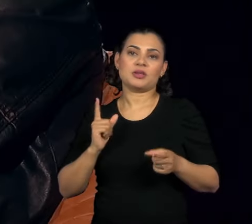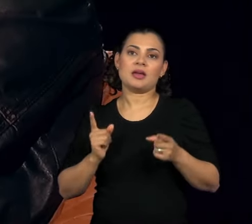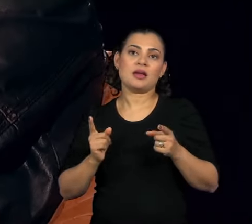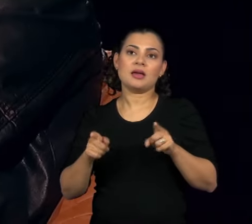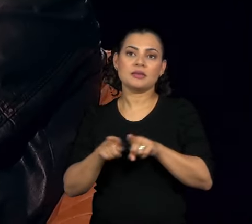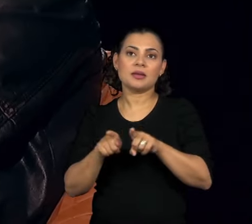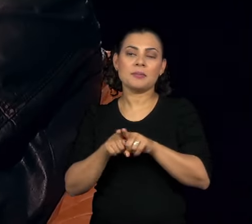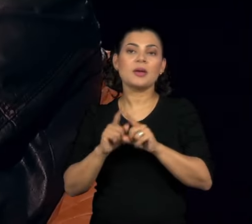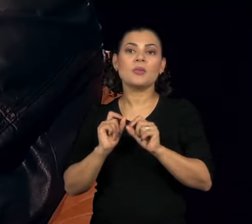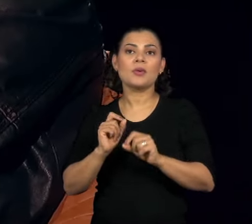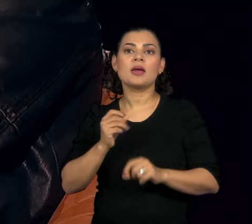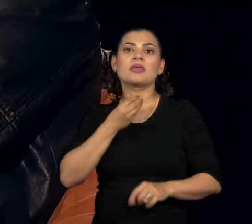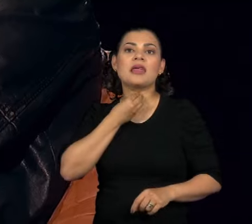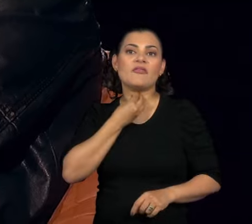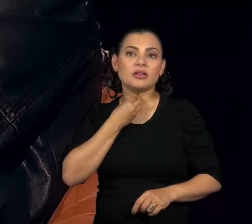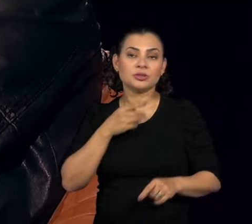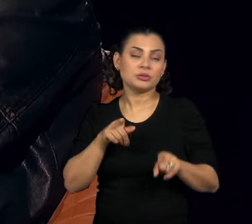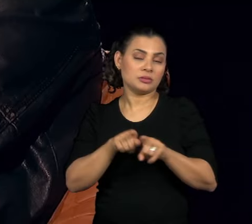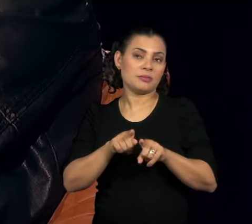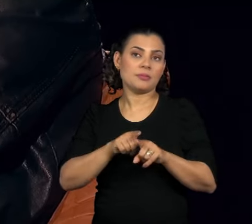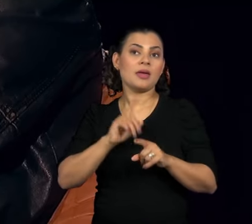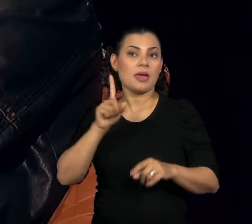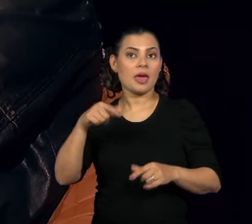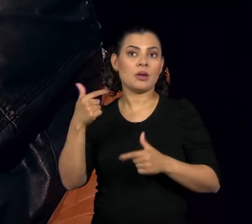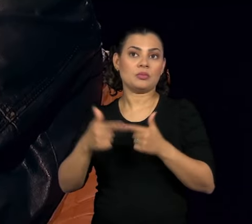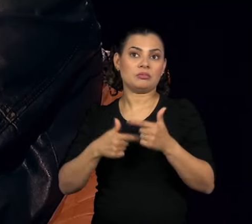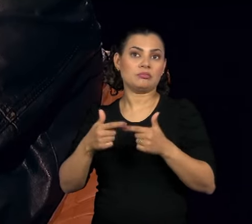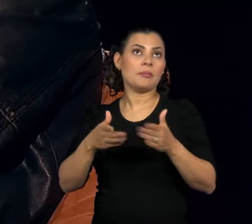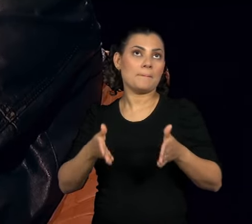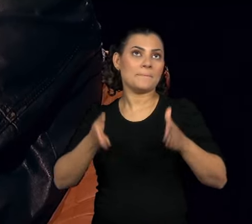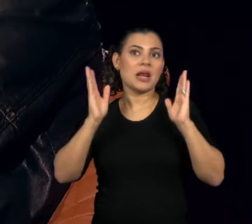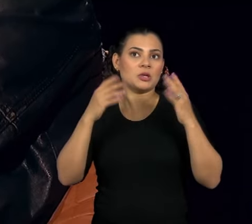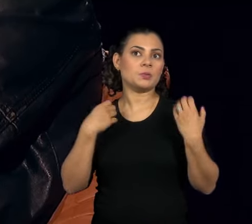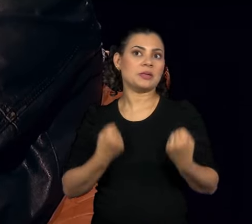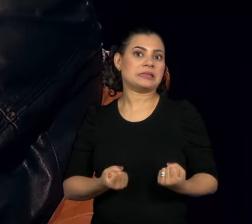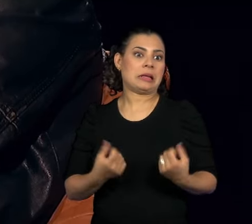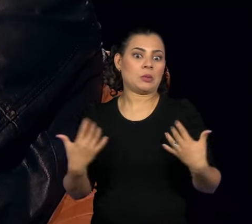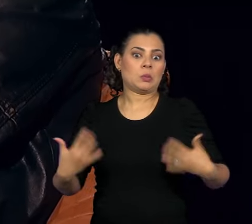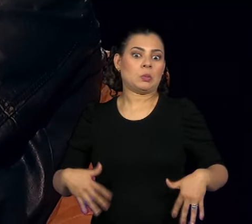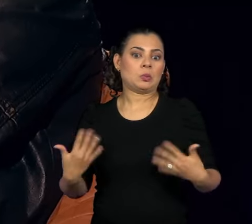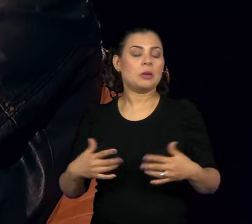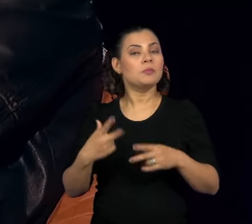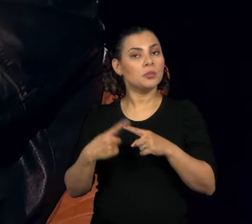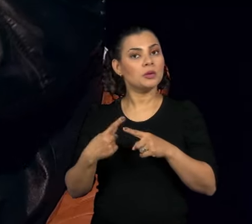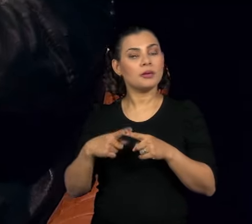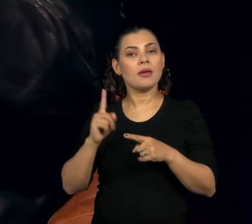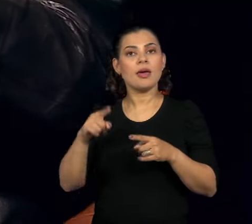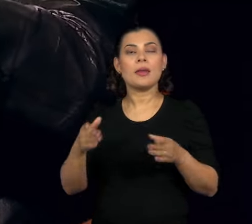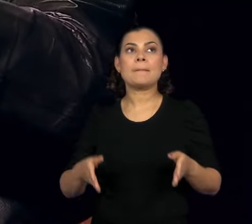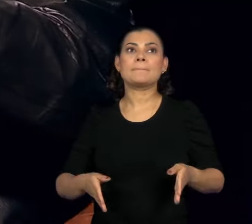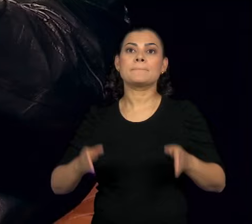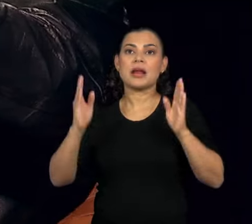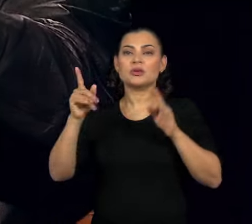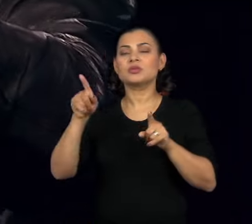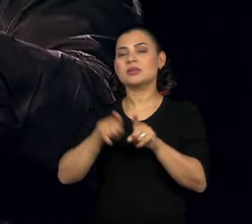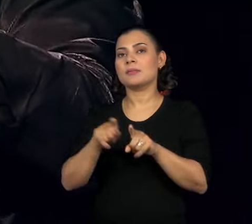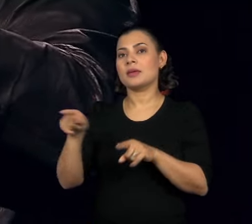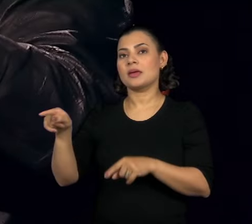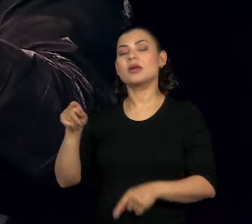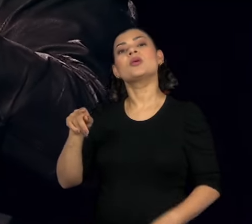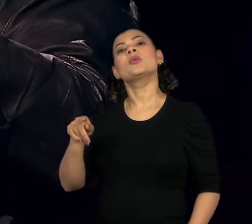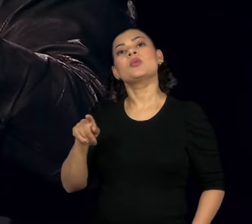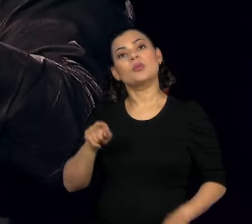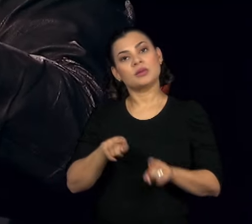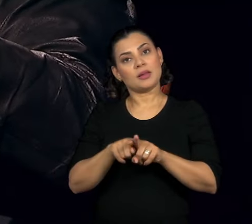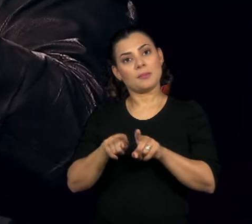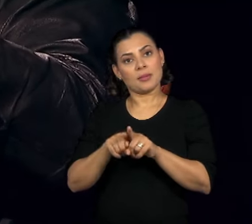gente. E aí era um prédio meio barra pesada, assim, ali. Eu lembro que era louco. Lembro que o Fauzi e o Nilton Bicu, uma vez, foram